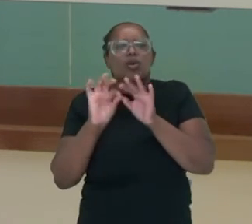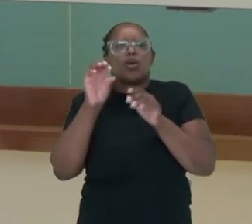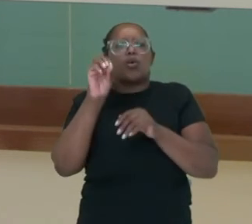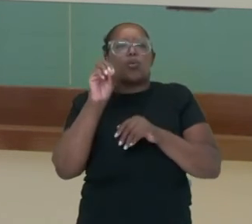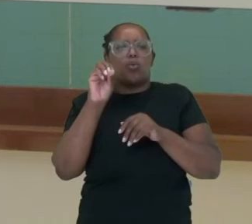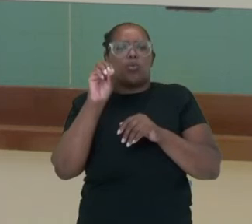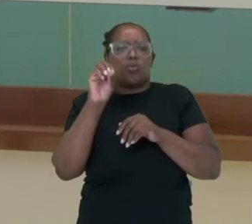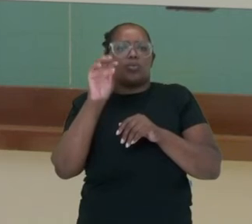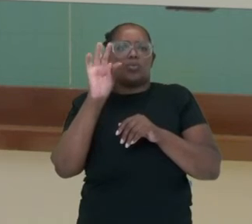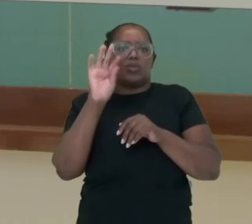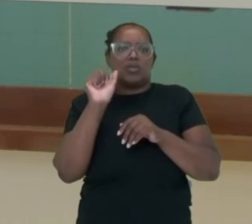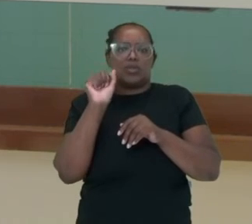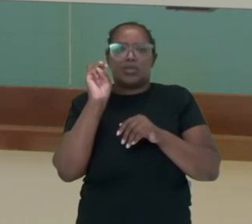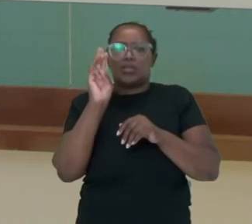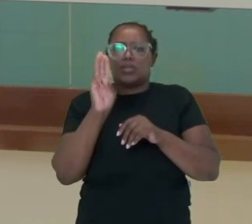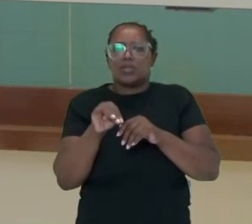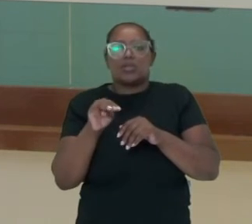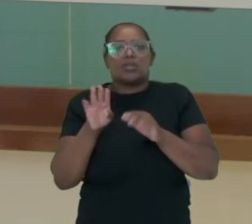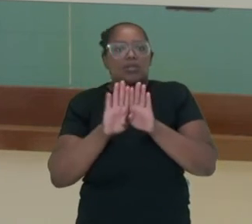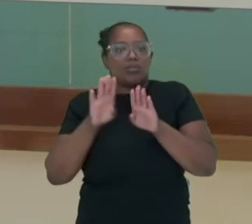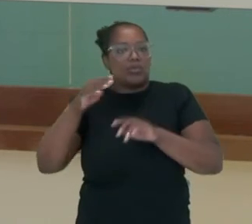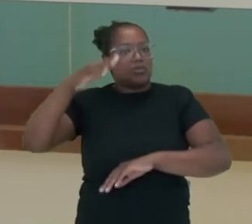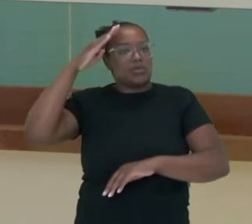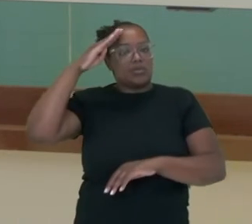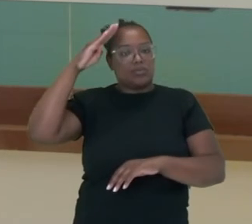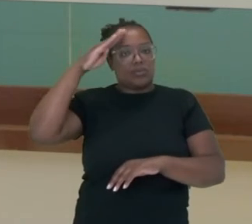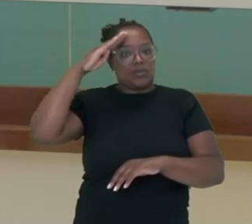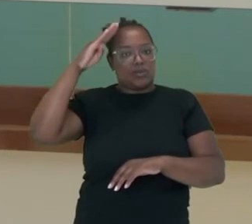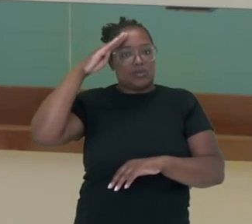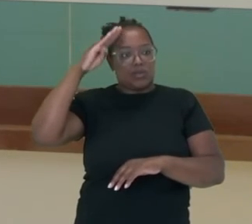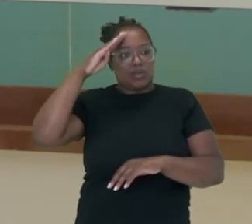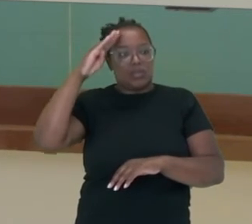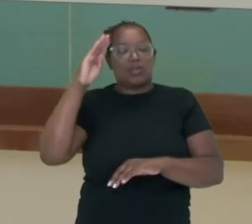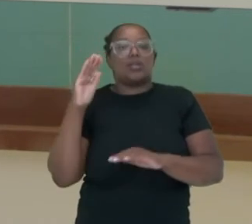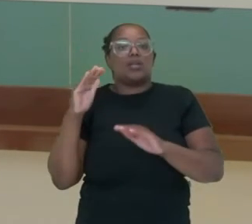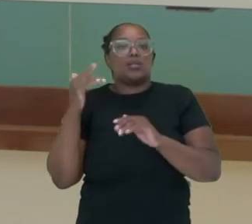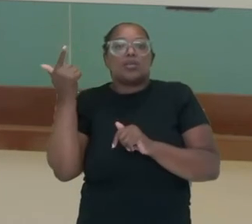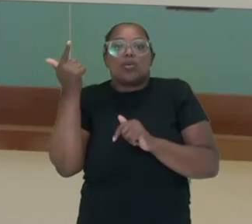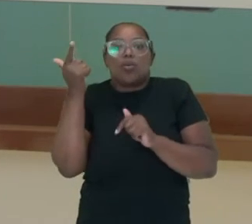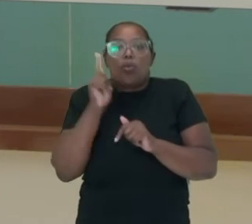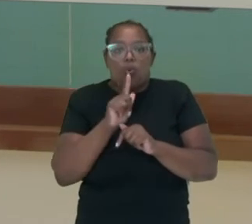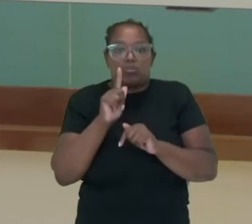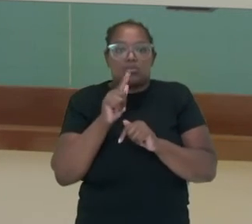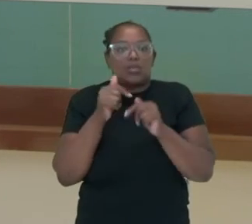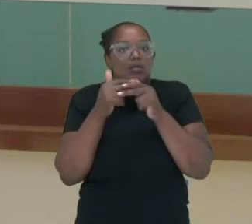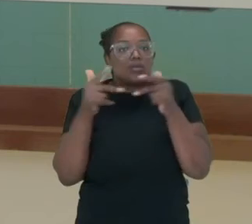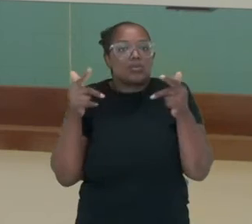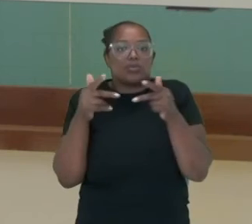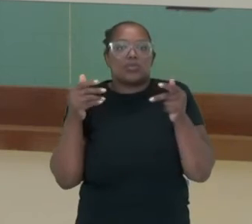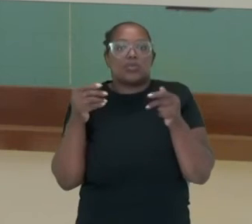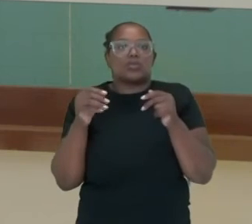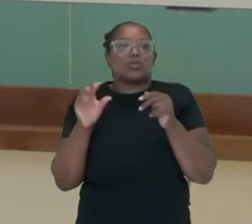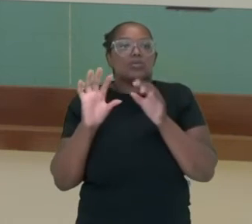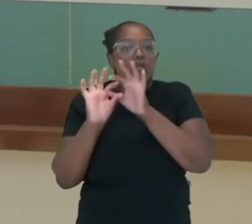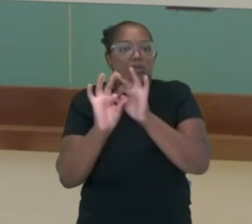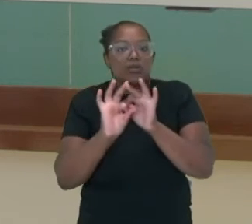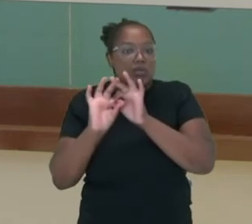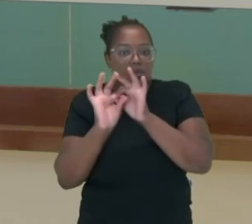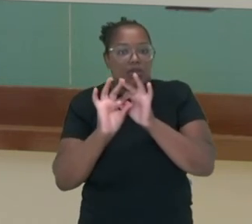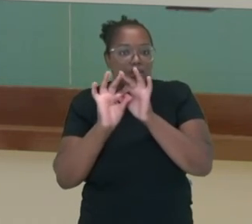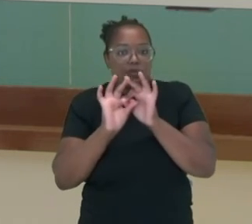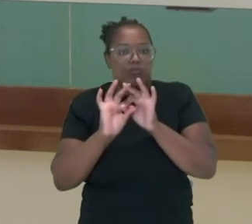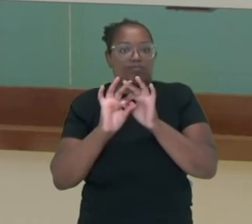Norte, onde a sustentação militar se deu em contrapartida à sustentação dada pela União Soviética. Isso